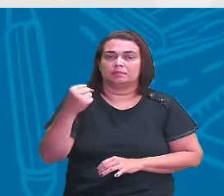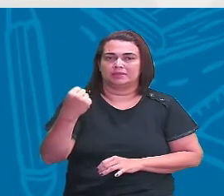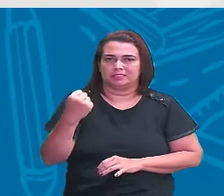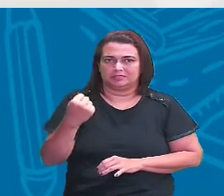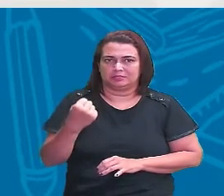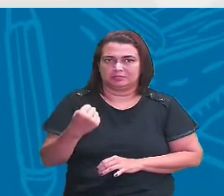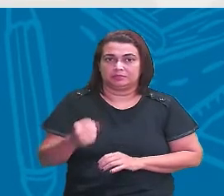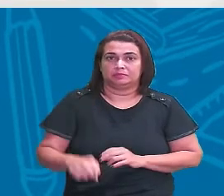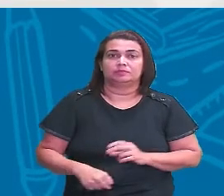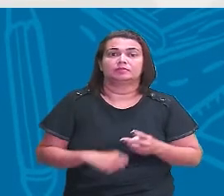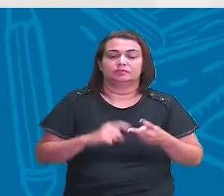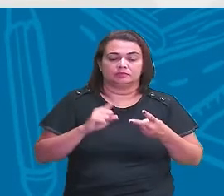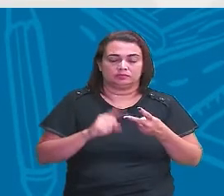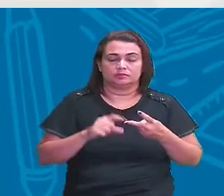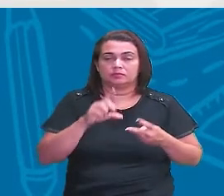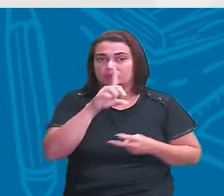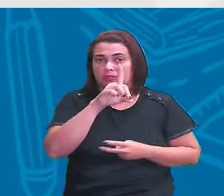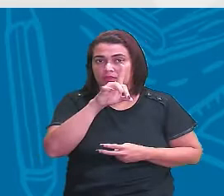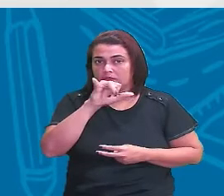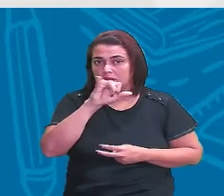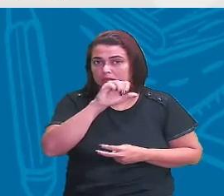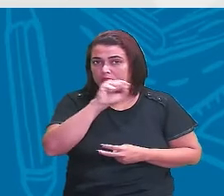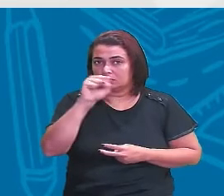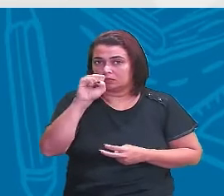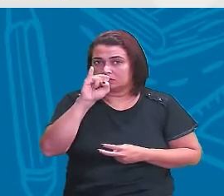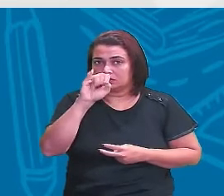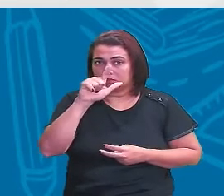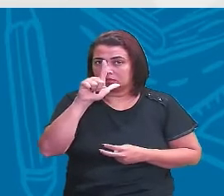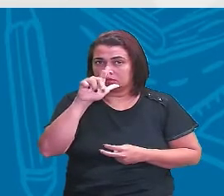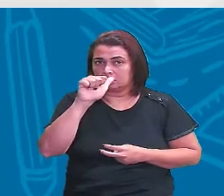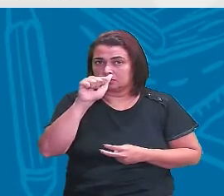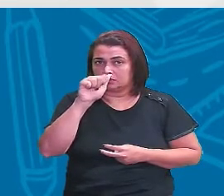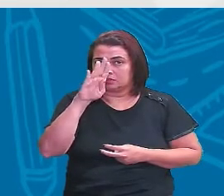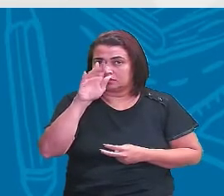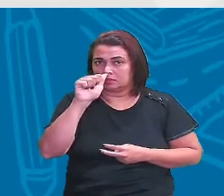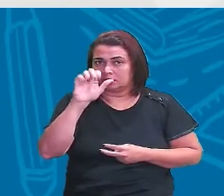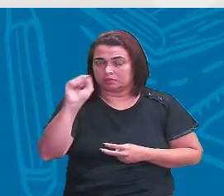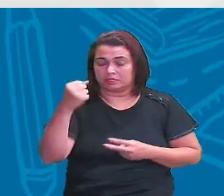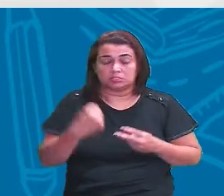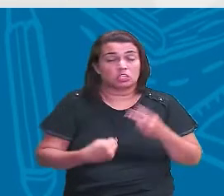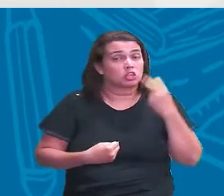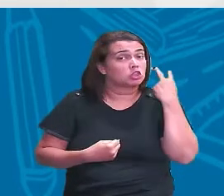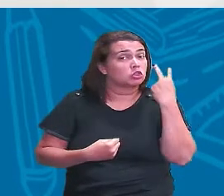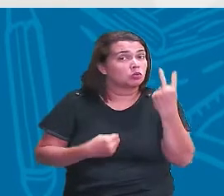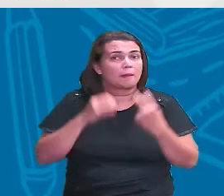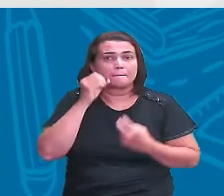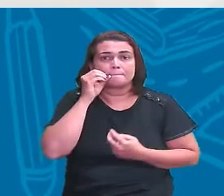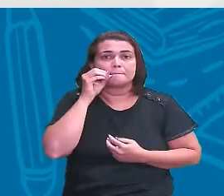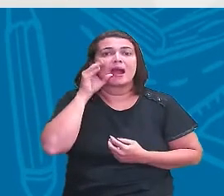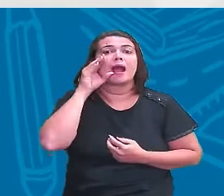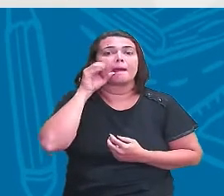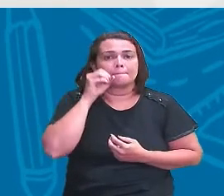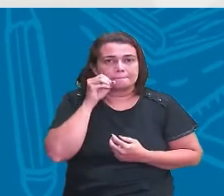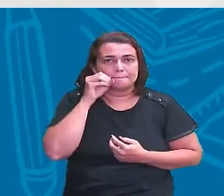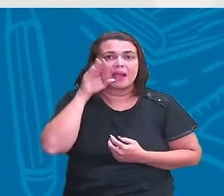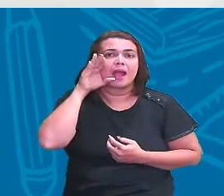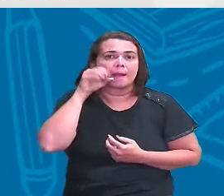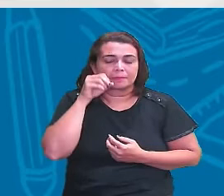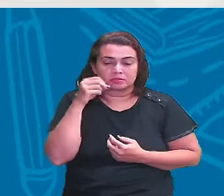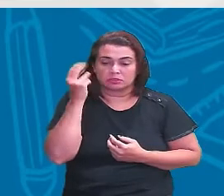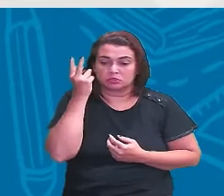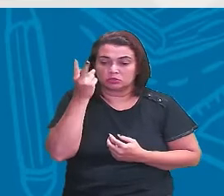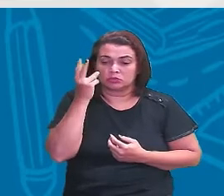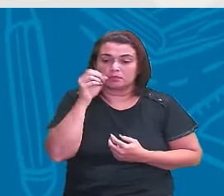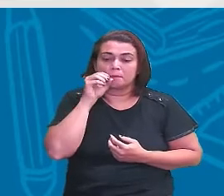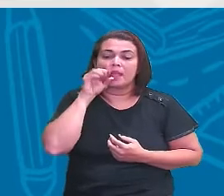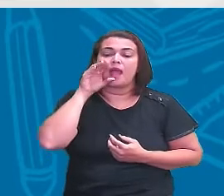Já as palavras dissílabas, a gente pronuncia 2 vezes, tá? Emitimos som 2 vezes,